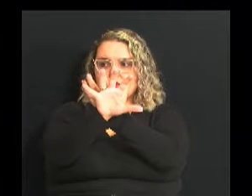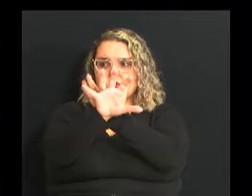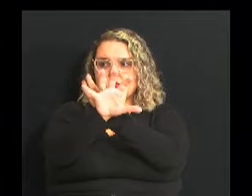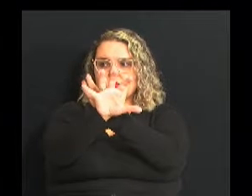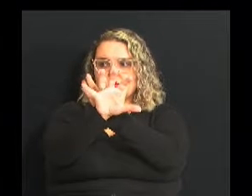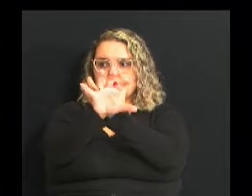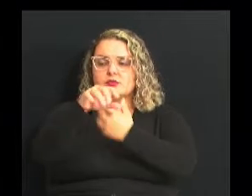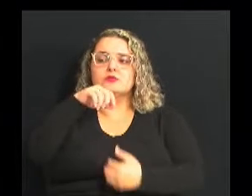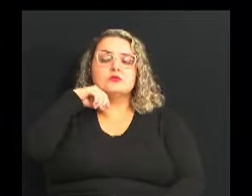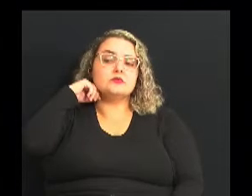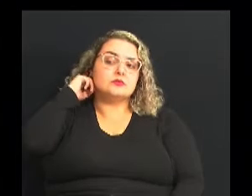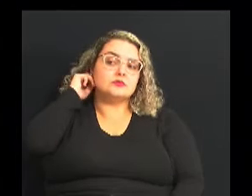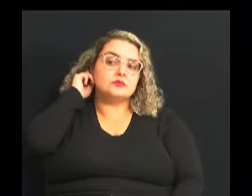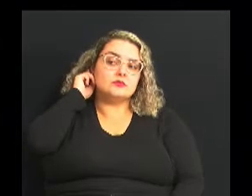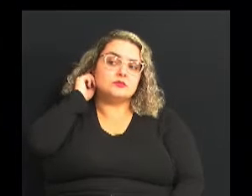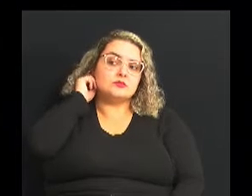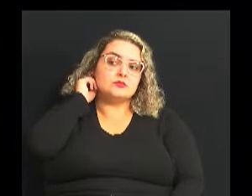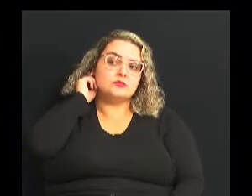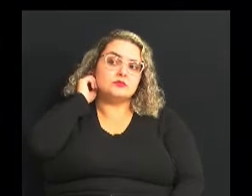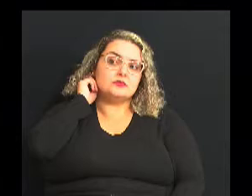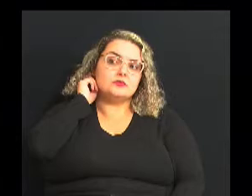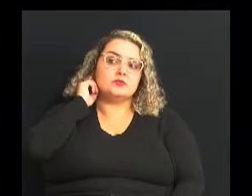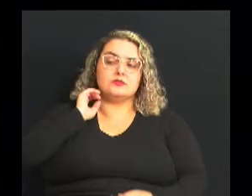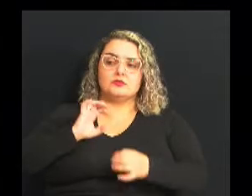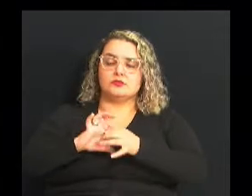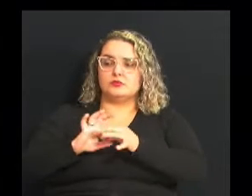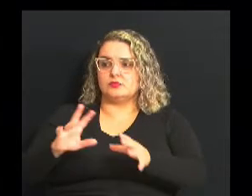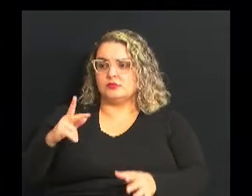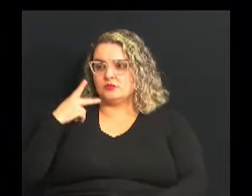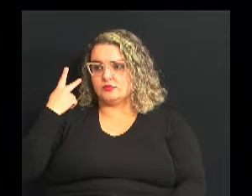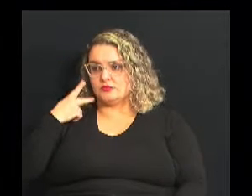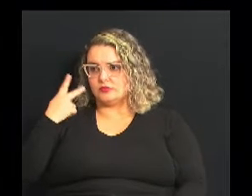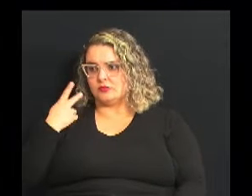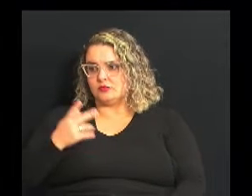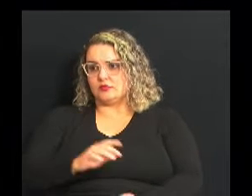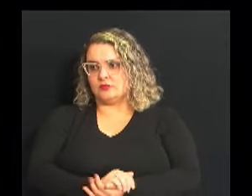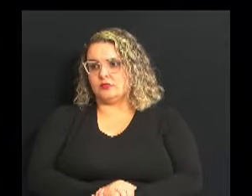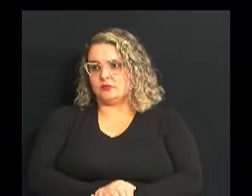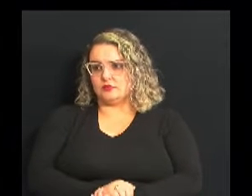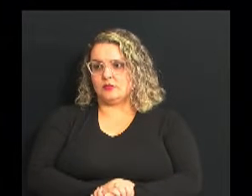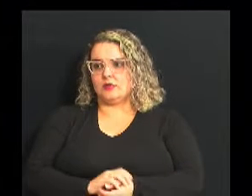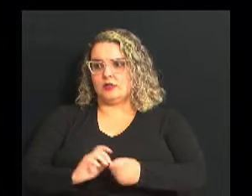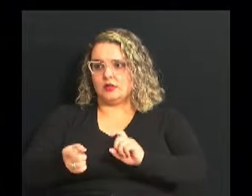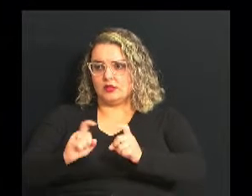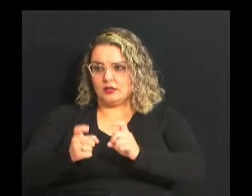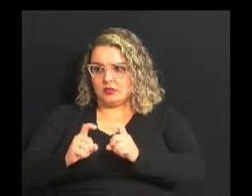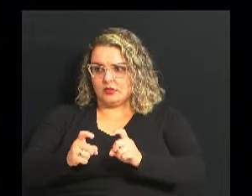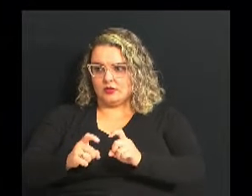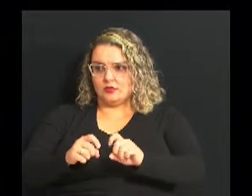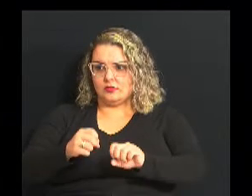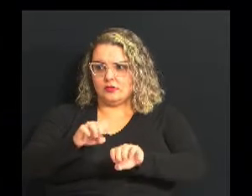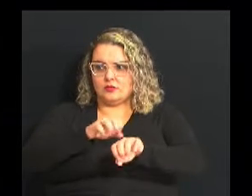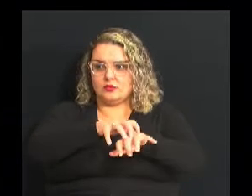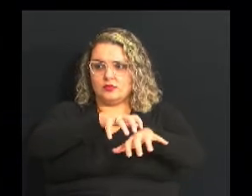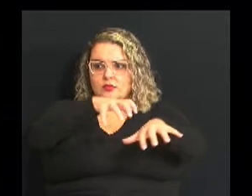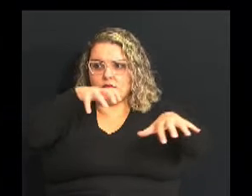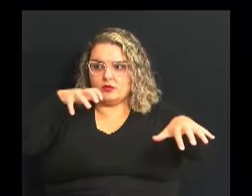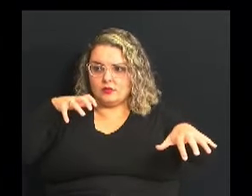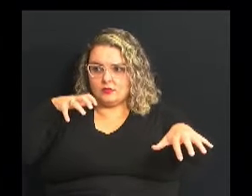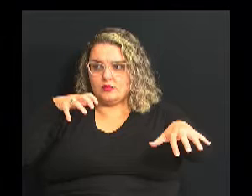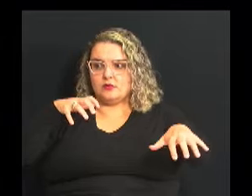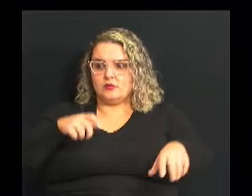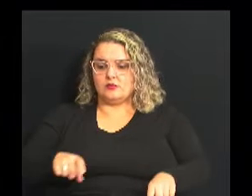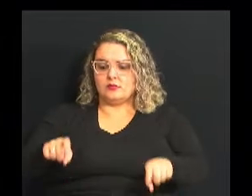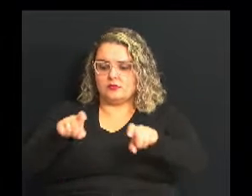para disponibilizar para os vereadores, né, para eles participarem de reuniões remotas no computador da Câmara, né, no desktop do